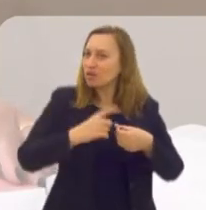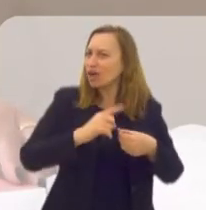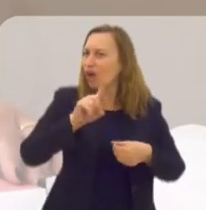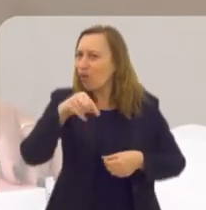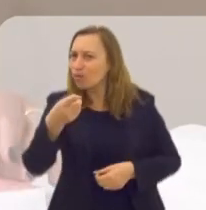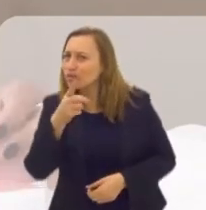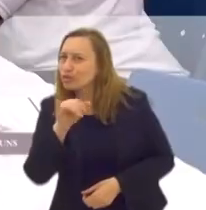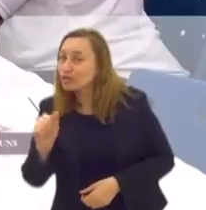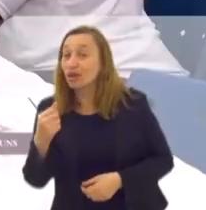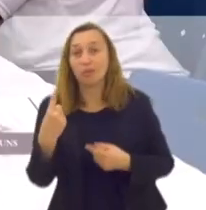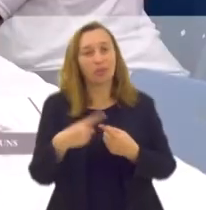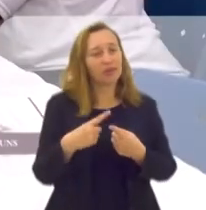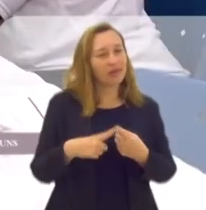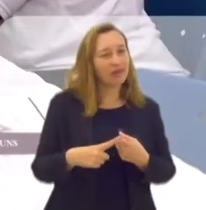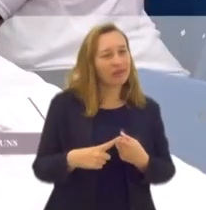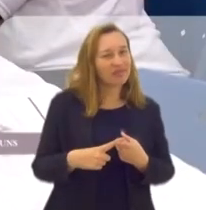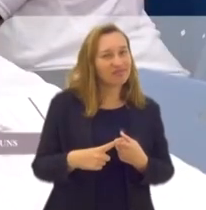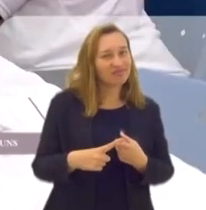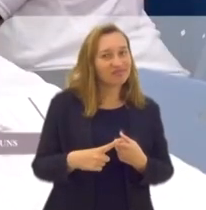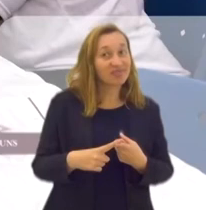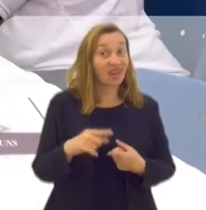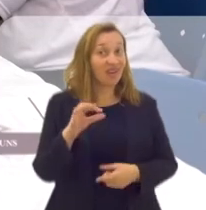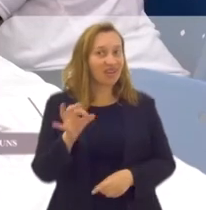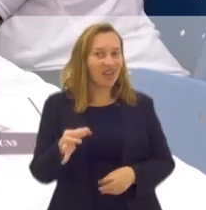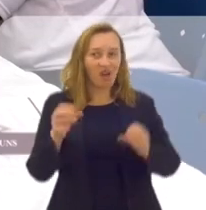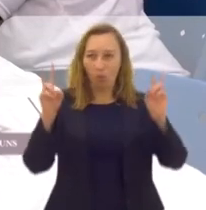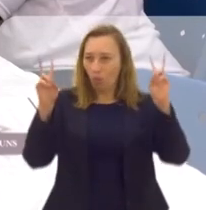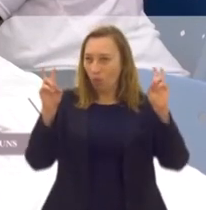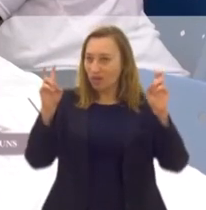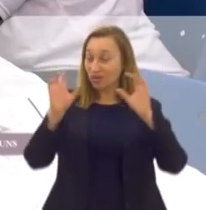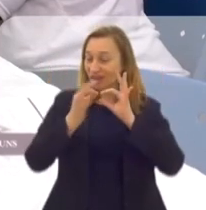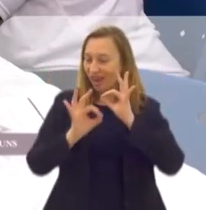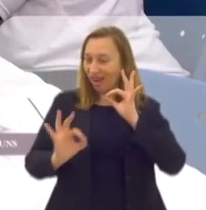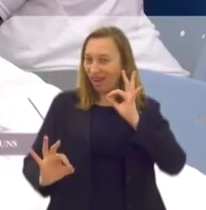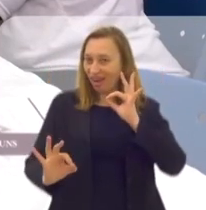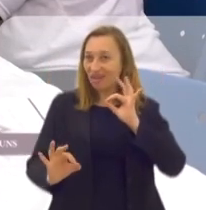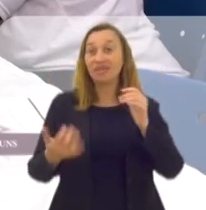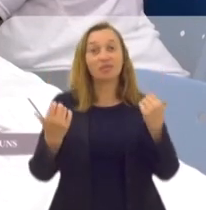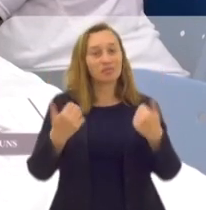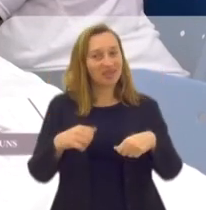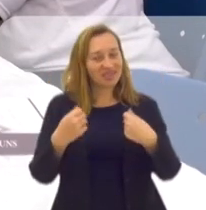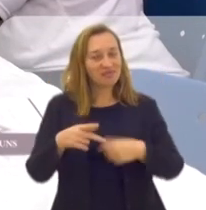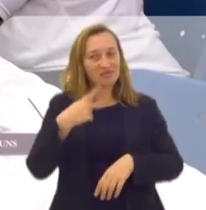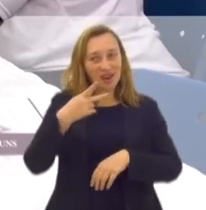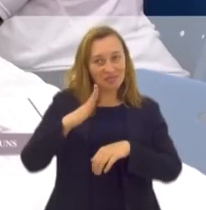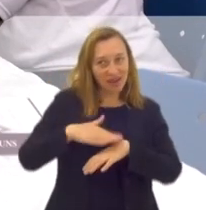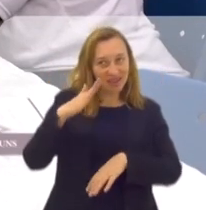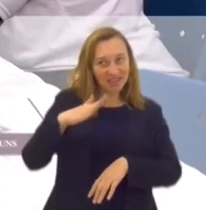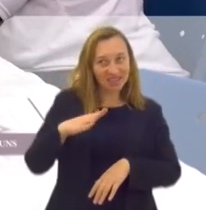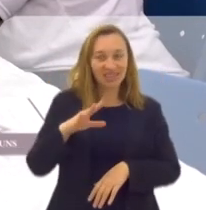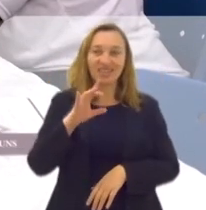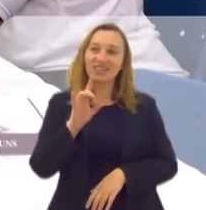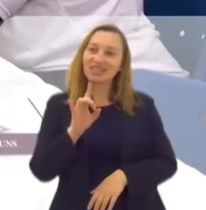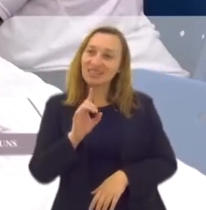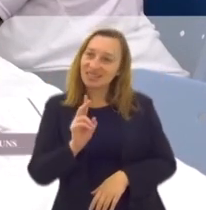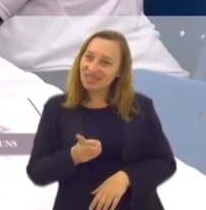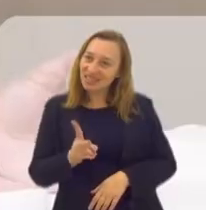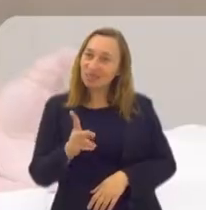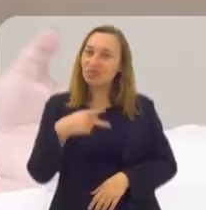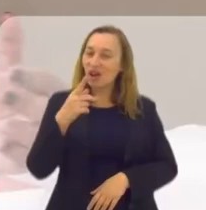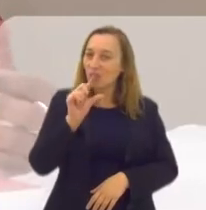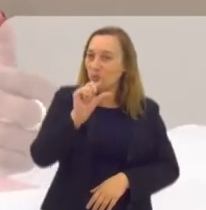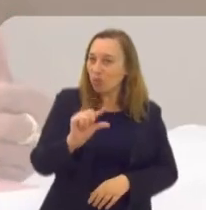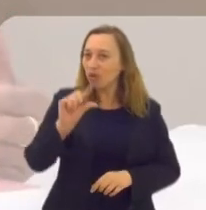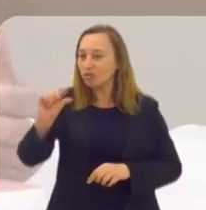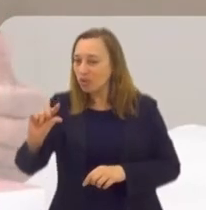deram. Vamos voltar outras vezes, porque, claro, o assunto é longo e precisamos falar. E a